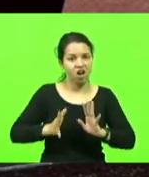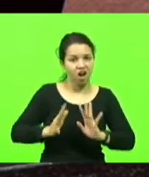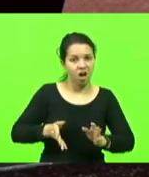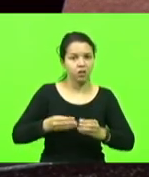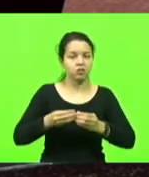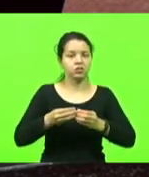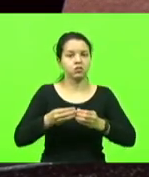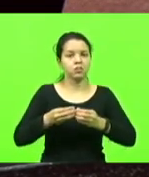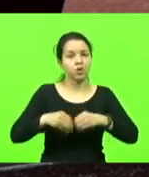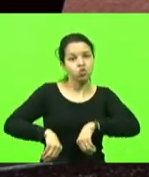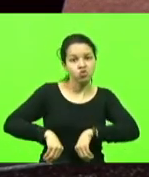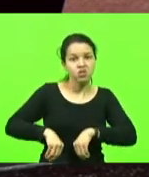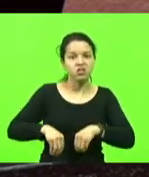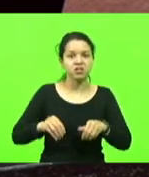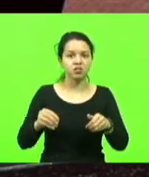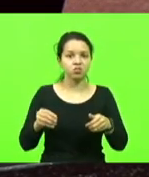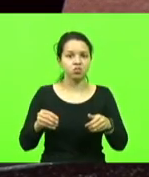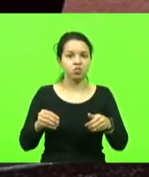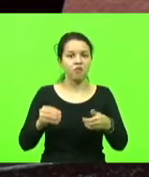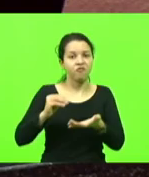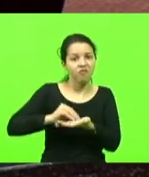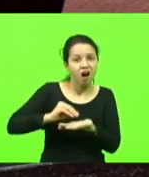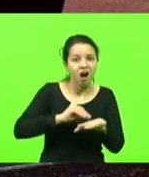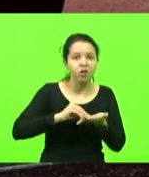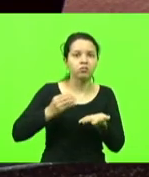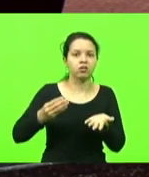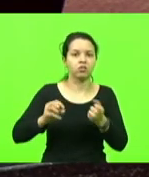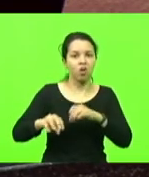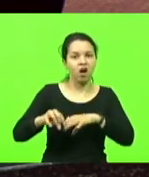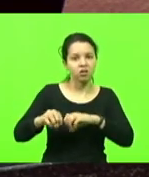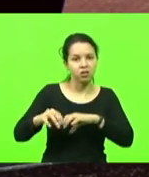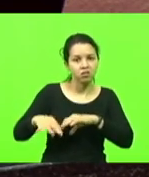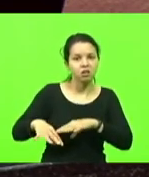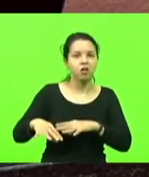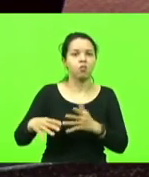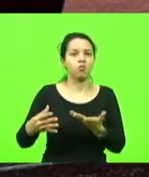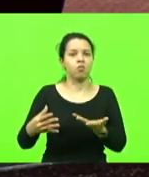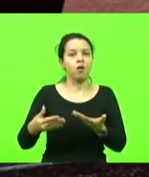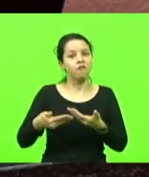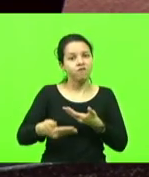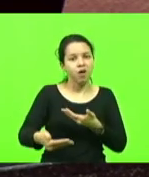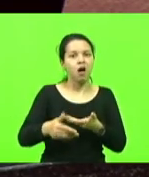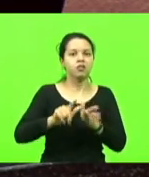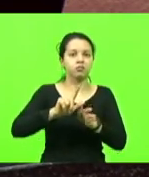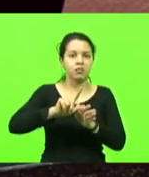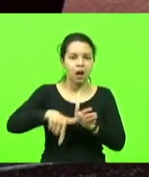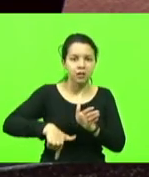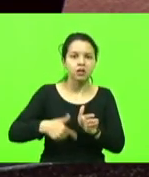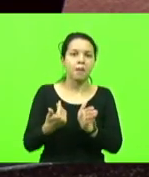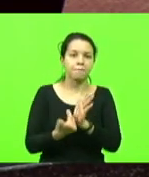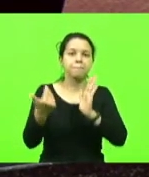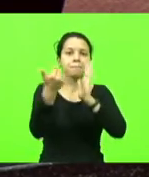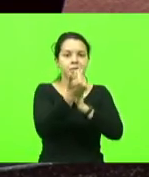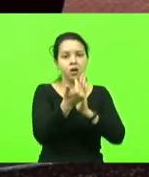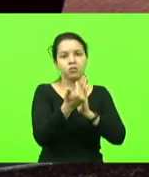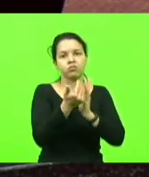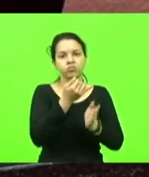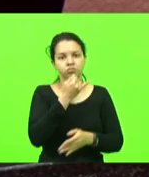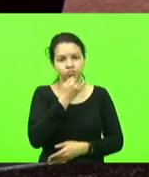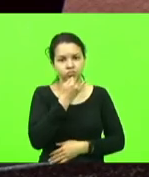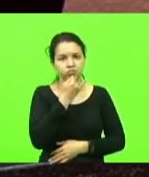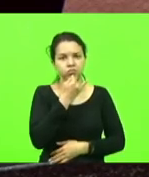da educação, que deixa a desejar, e com isso vai atrasar mais ainda. Então, lamentavelmente,